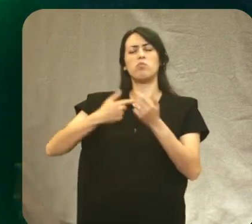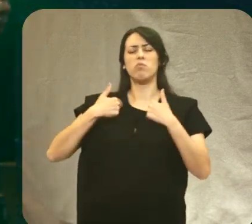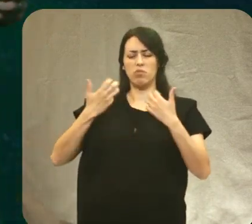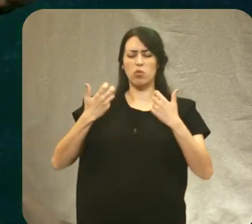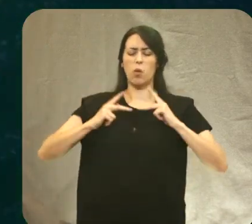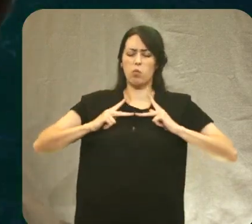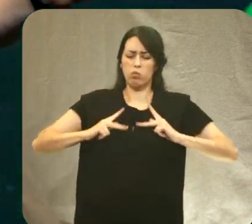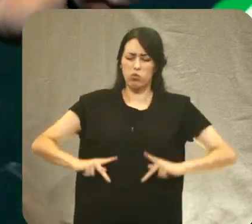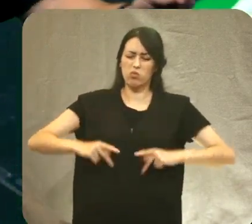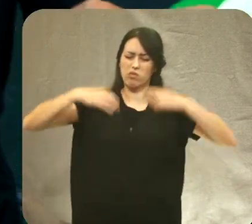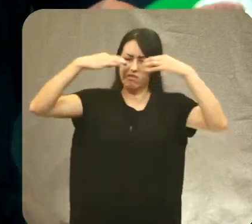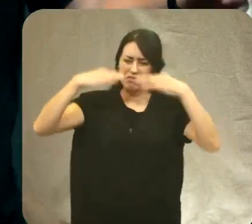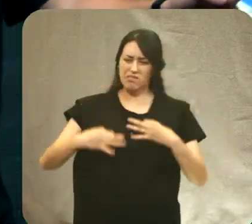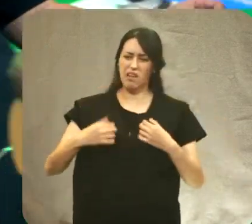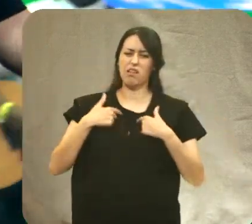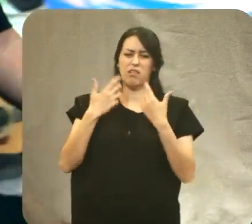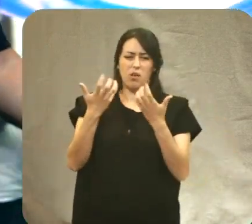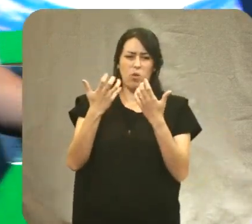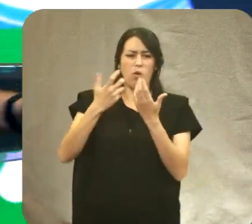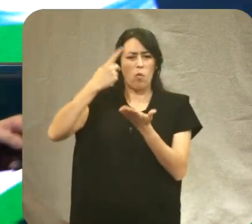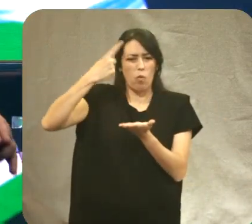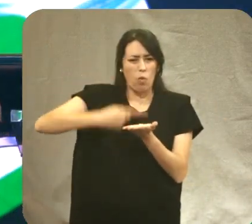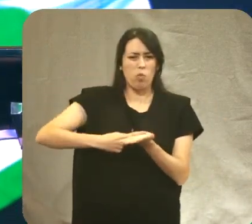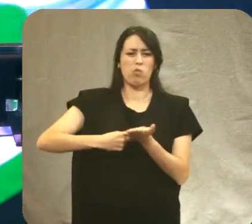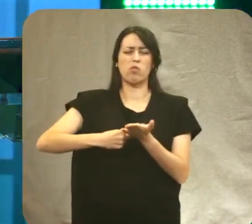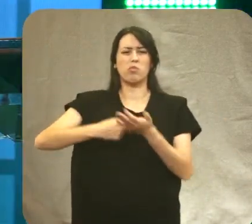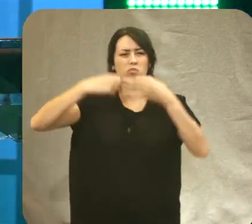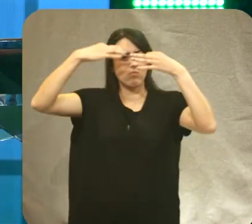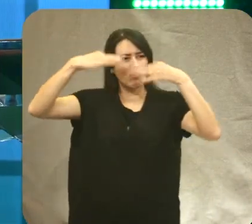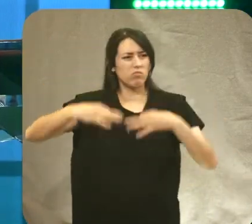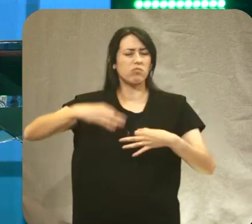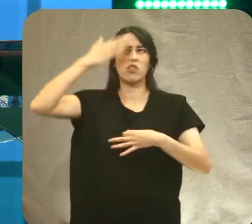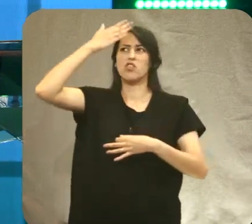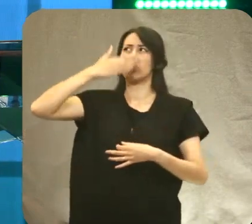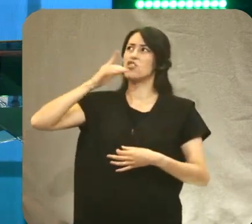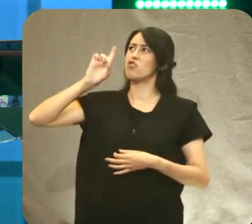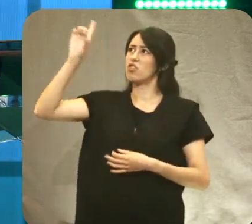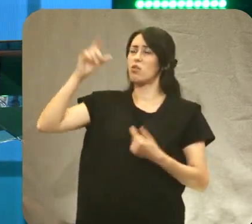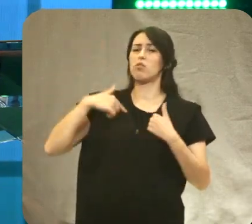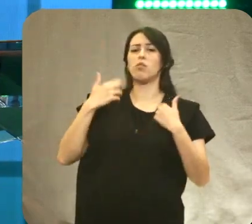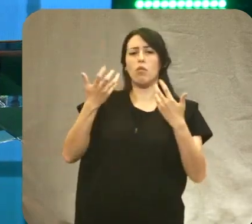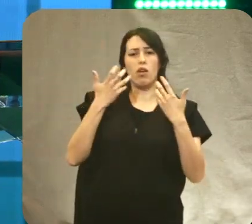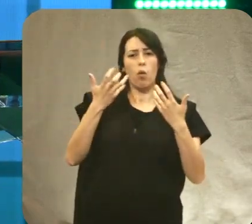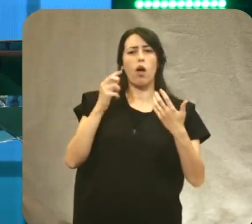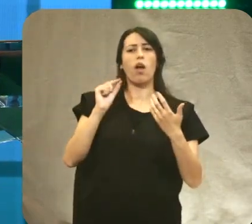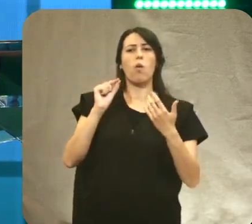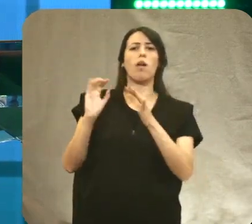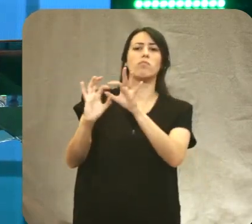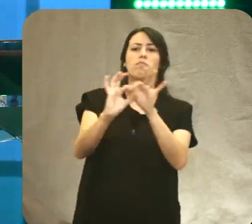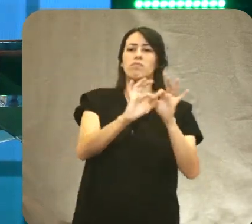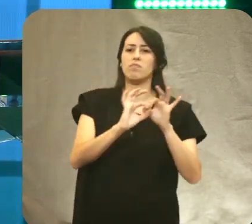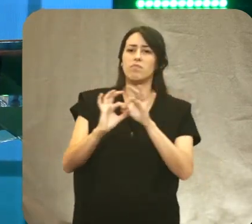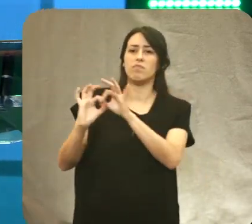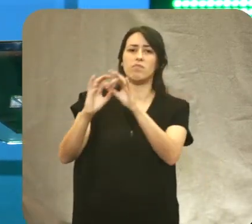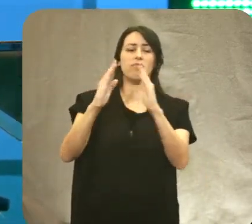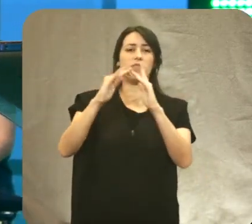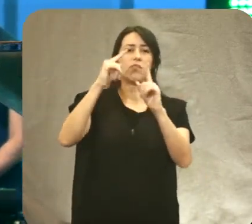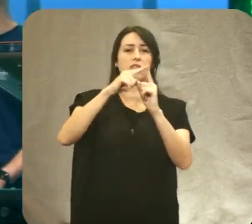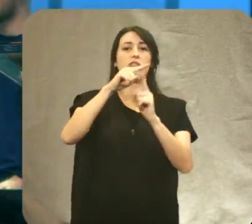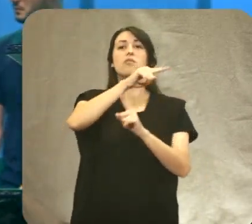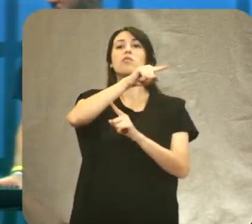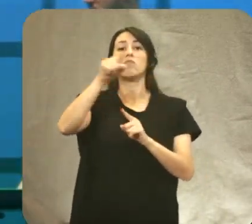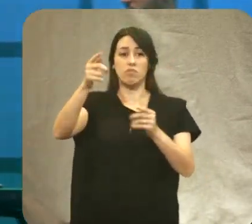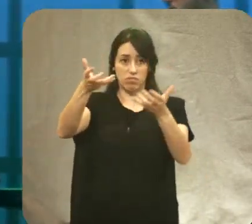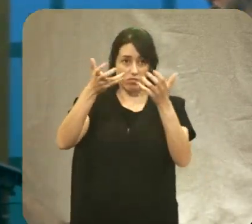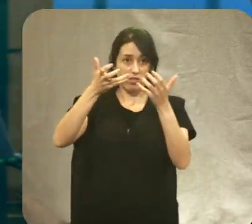postura de vida, quer fazer um compromisso com si mesmo diante de Deus, de lutar pela unidade da igreja, aonde você está, fique